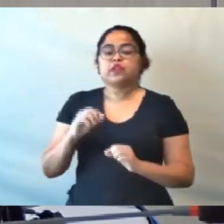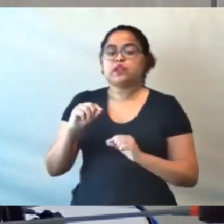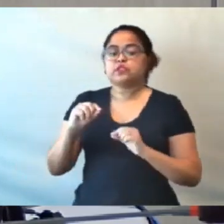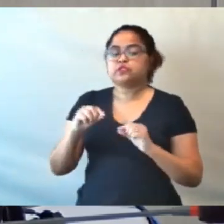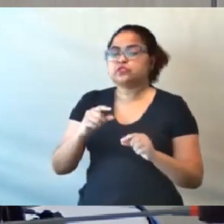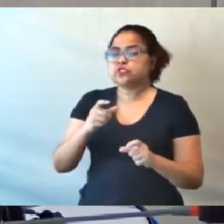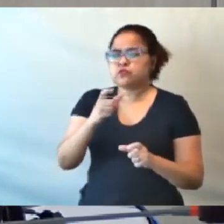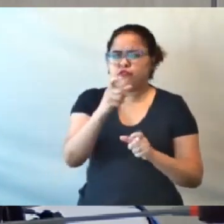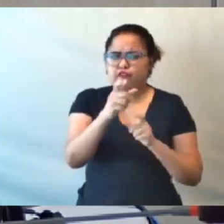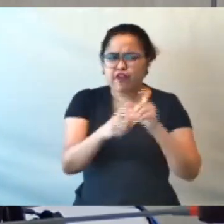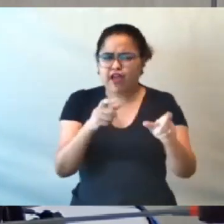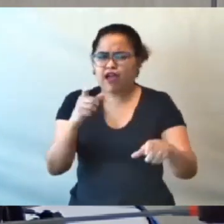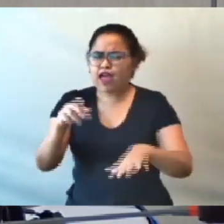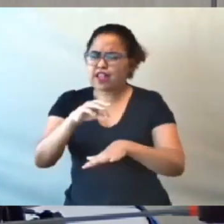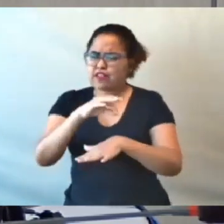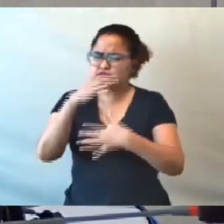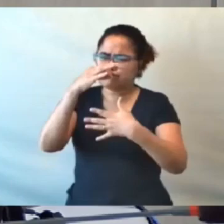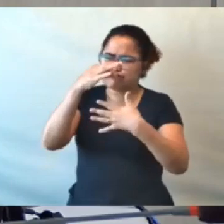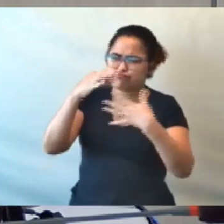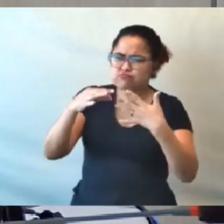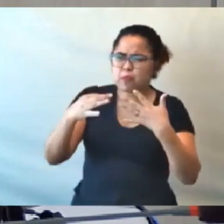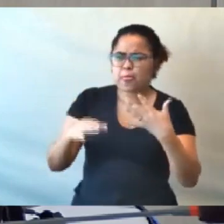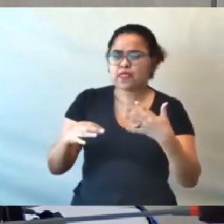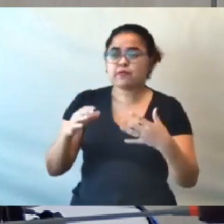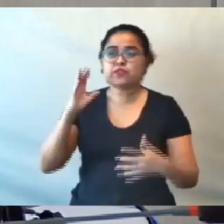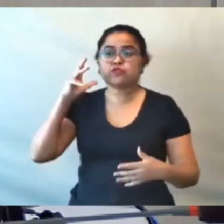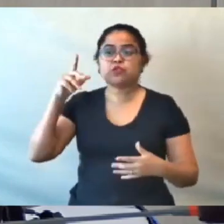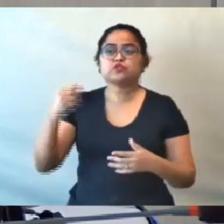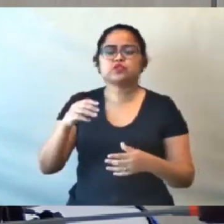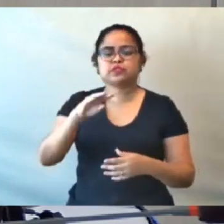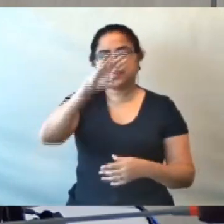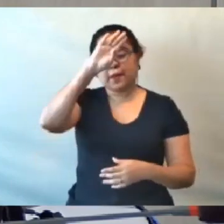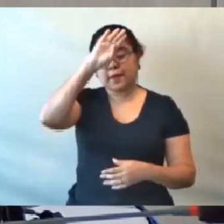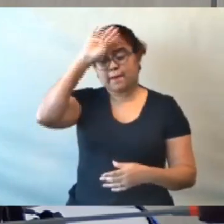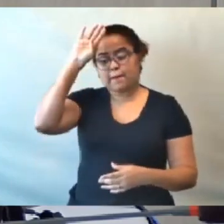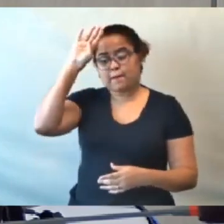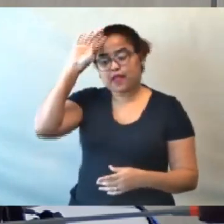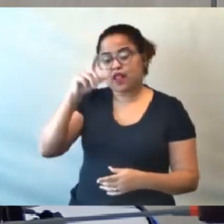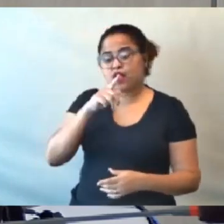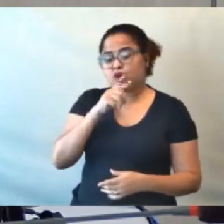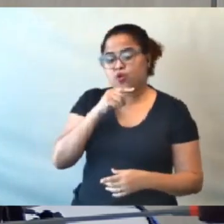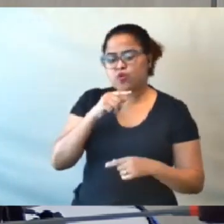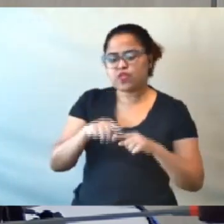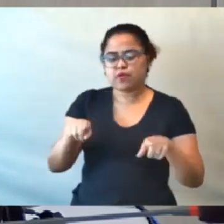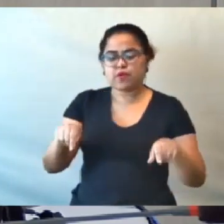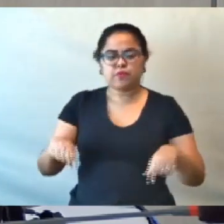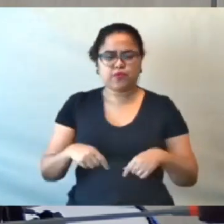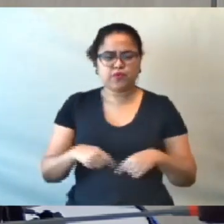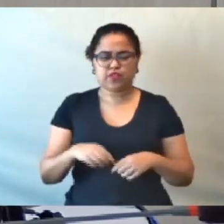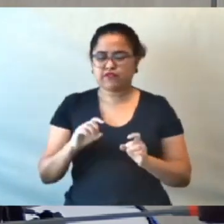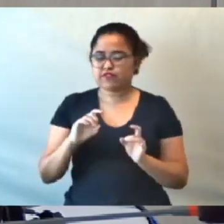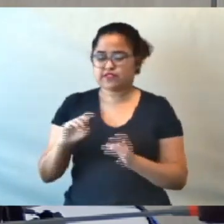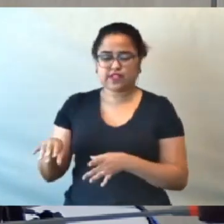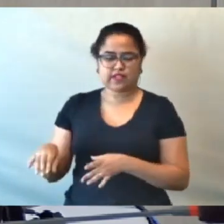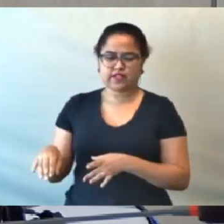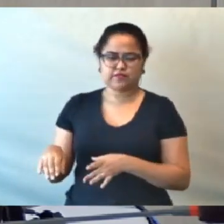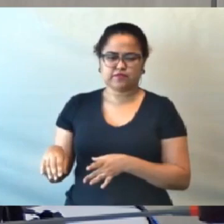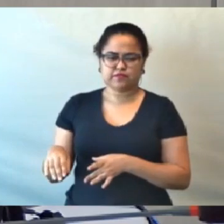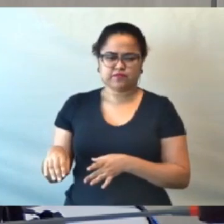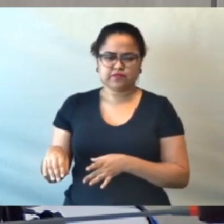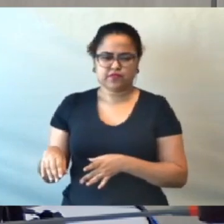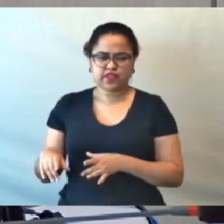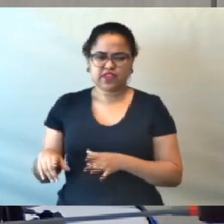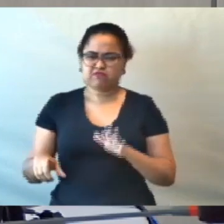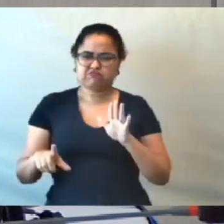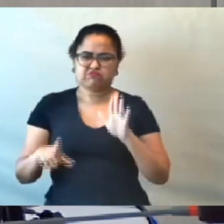para a lagoa são simplesmente descartados porque o processo foi feito por uma inexigibilidade de licitação. Então, nós estamos